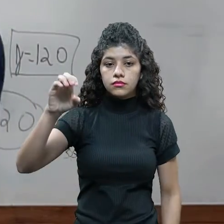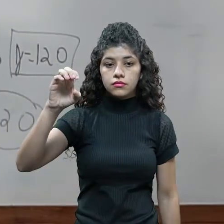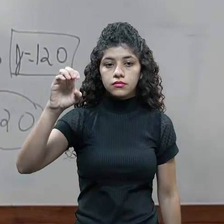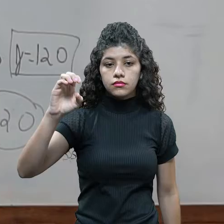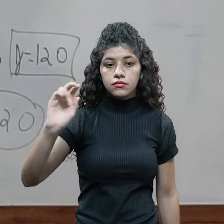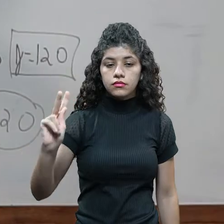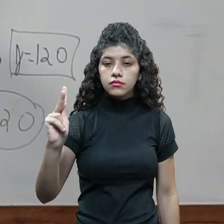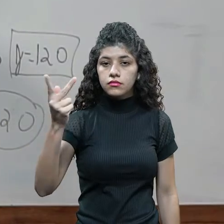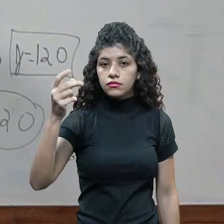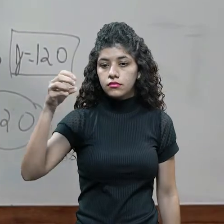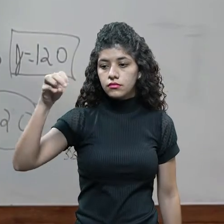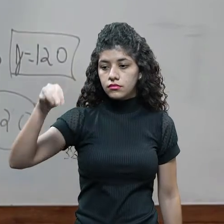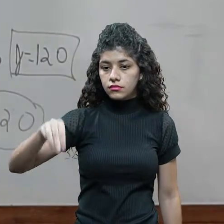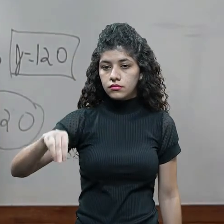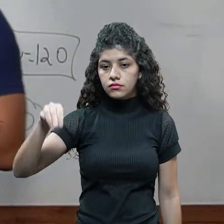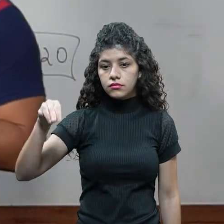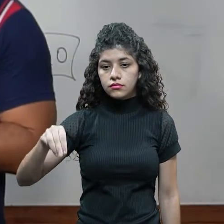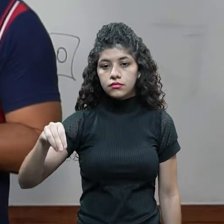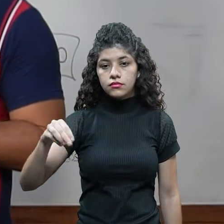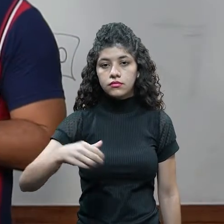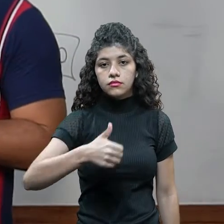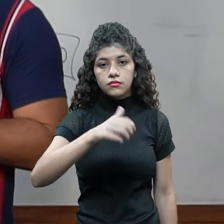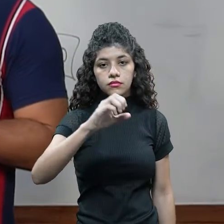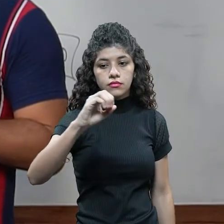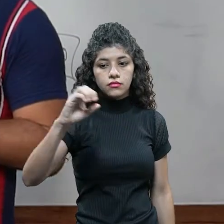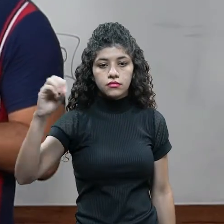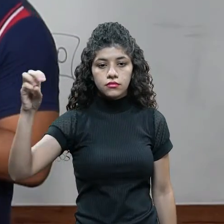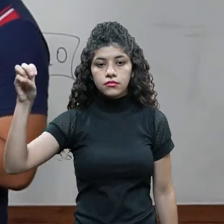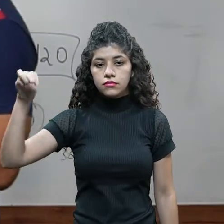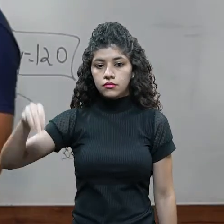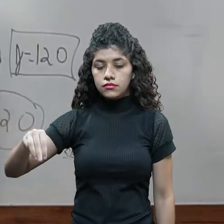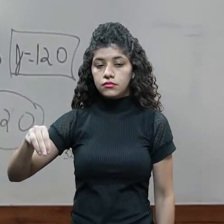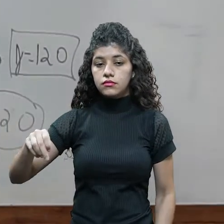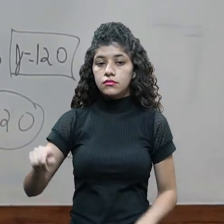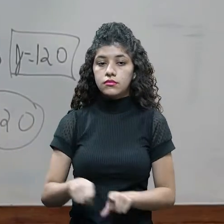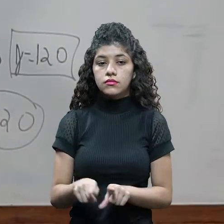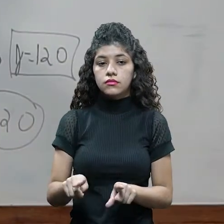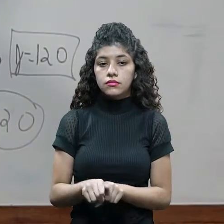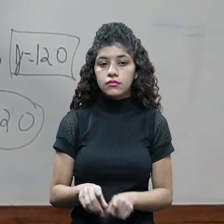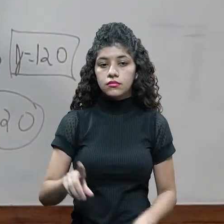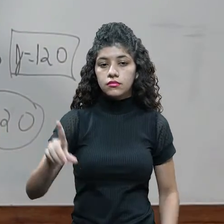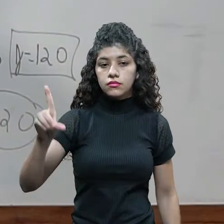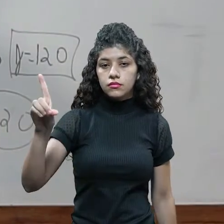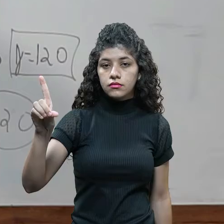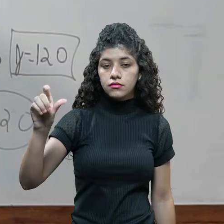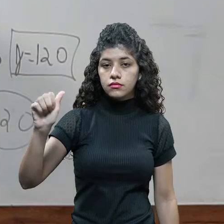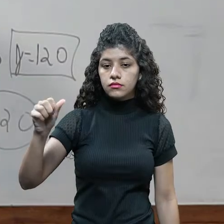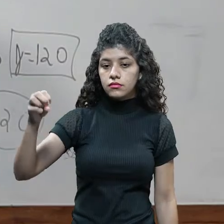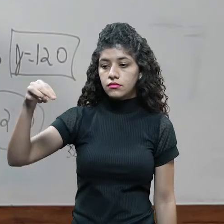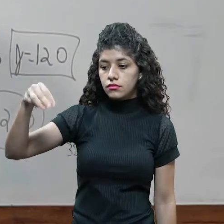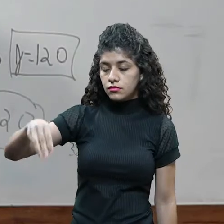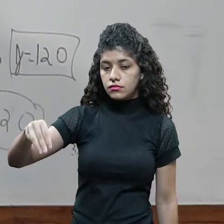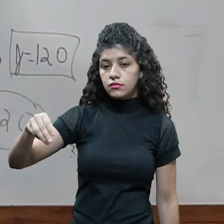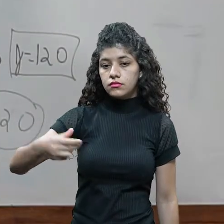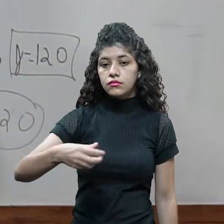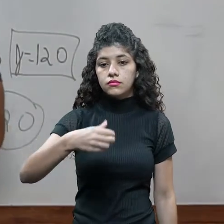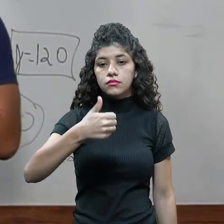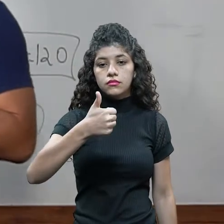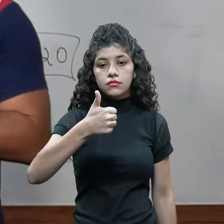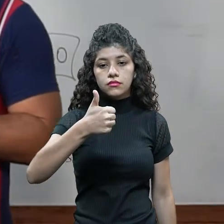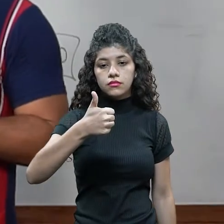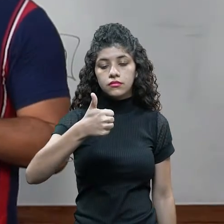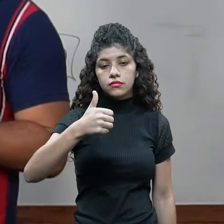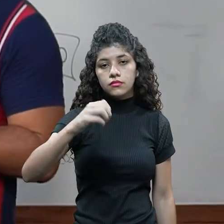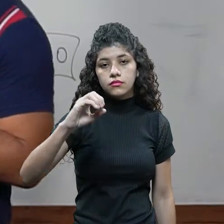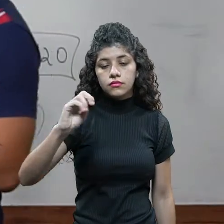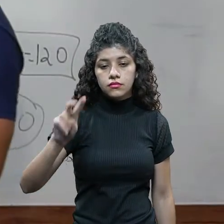que é HM. O hectômetro equivale a 100 metros. Eu tenho o decâmetro depois. O decâmetro ele é 10 vezes maior